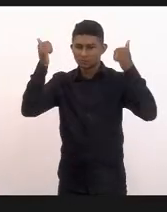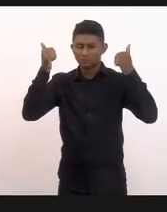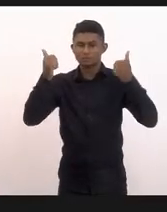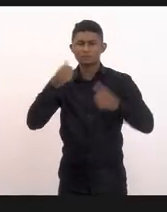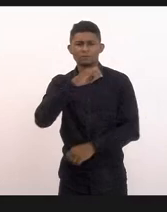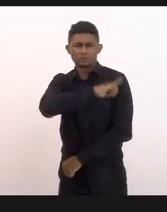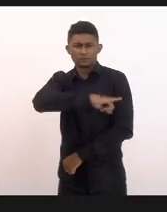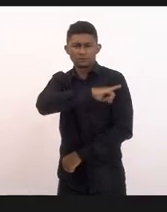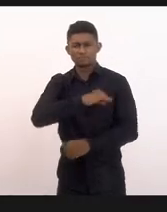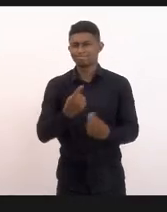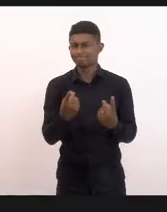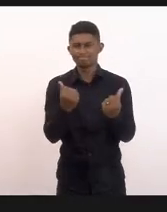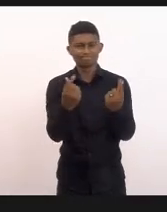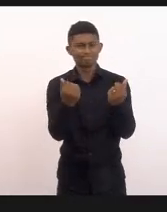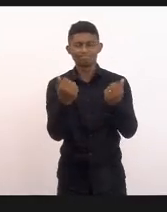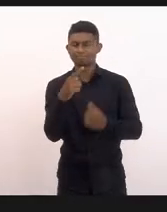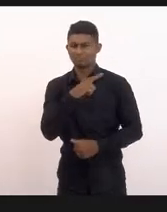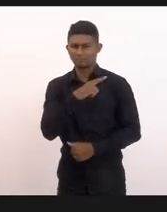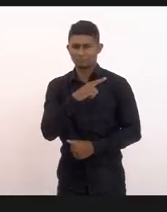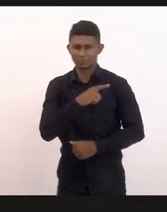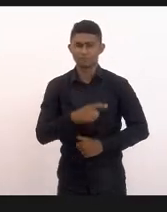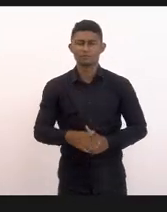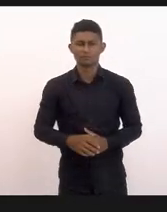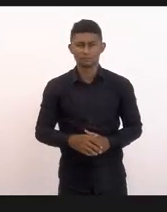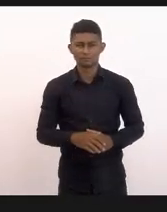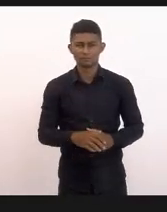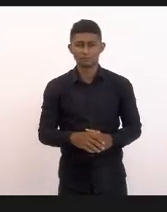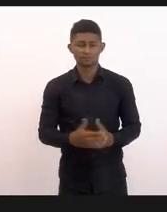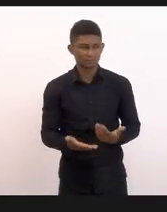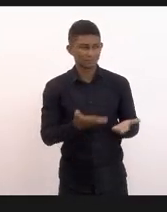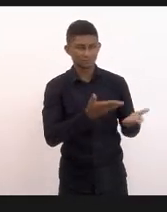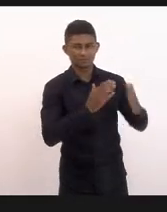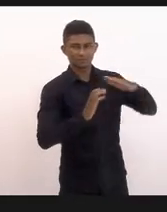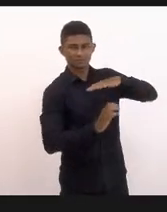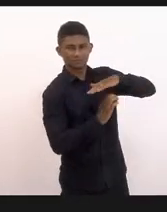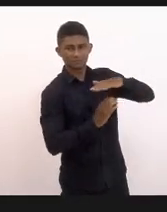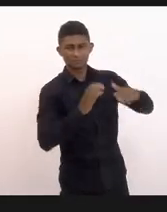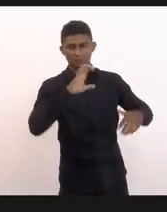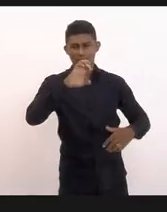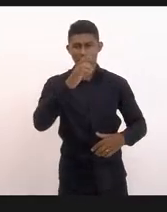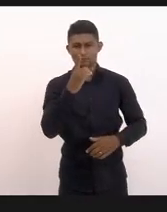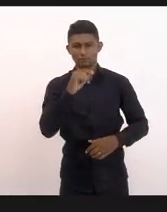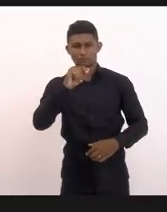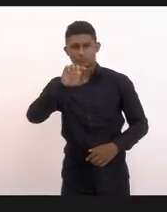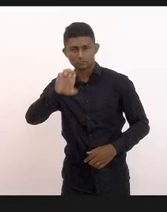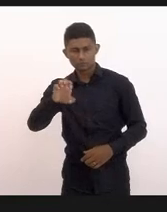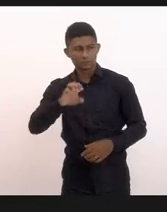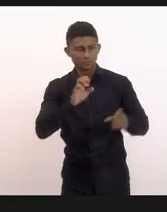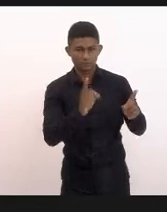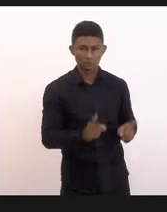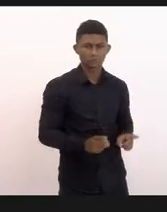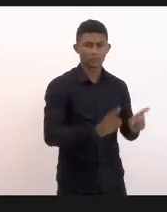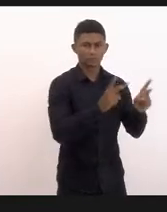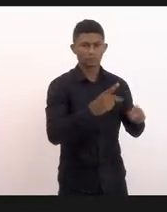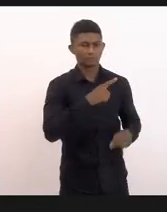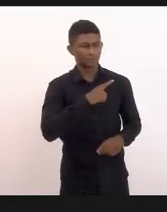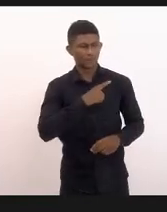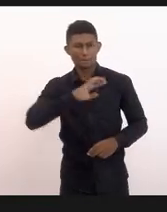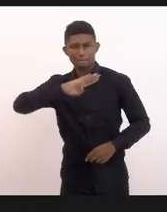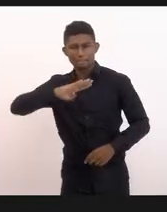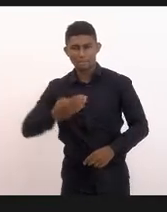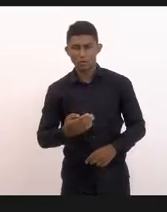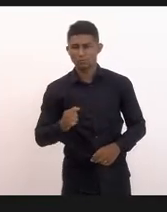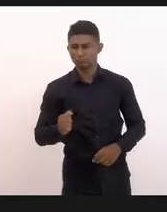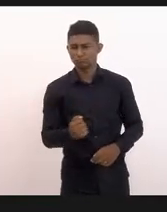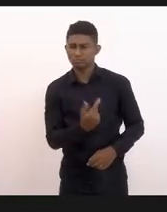dinheiro, o Rio de Janeiro hoje, né, com a venda da SEDAI, está com mais de bilhões em caixa, e tem